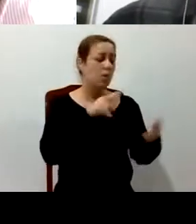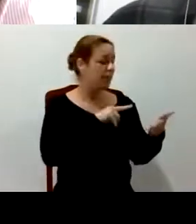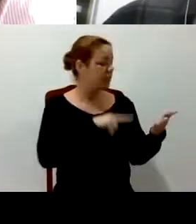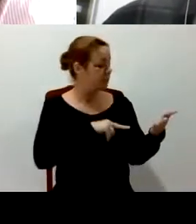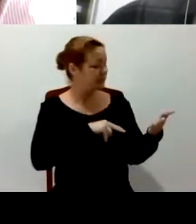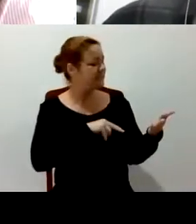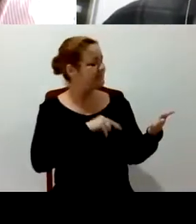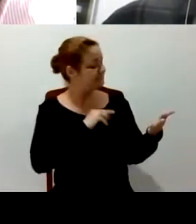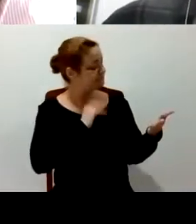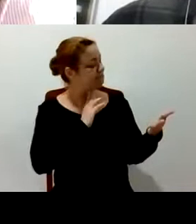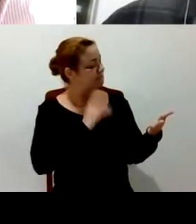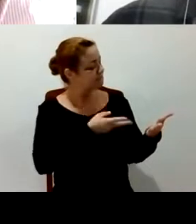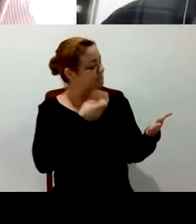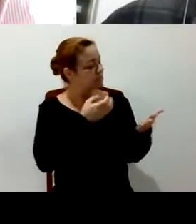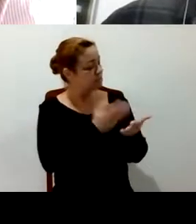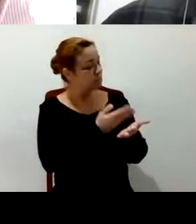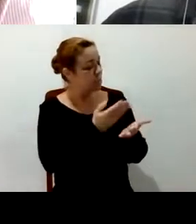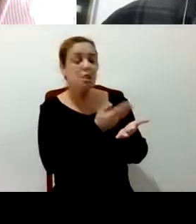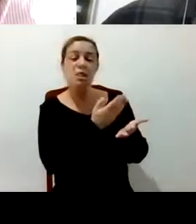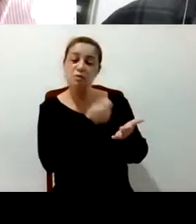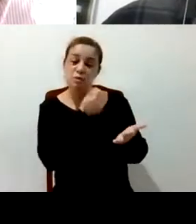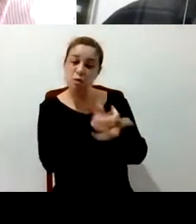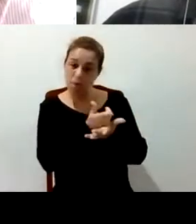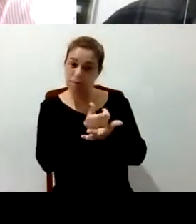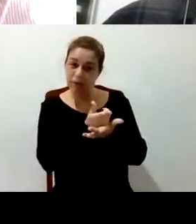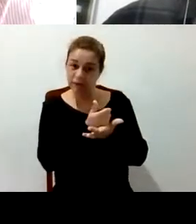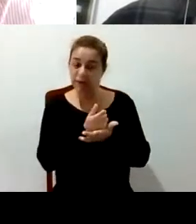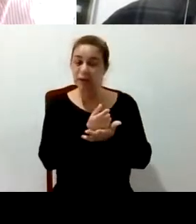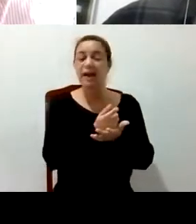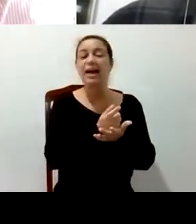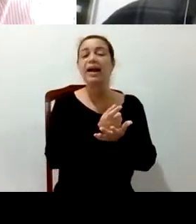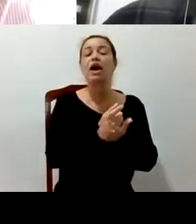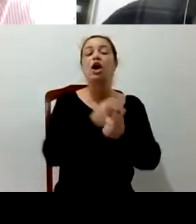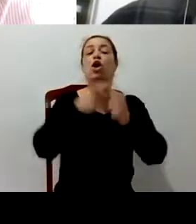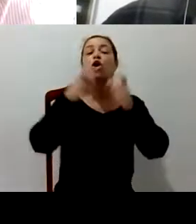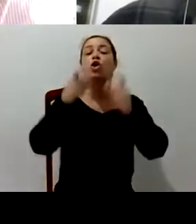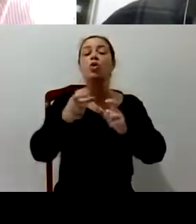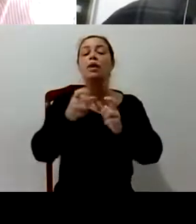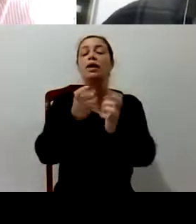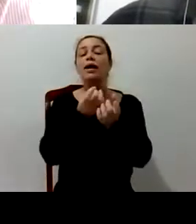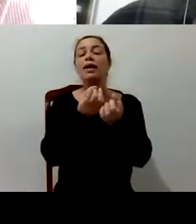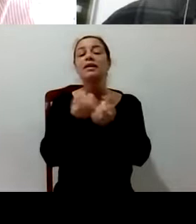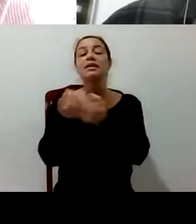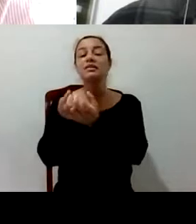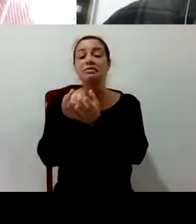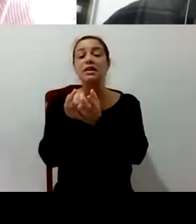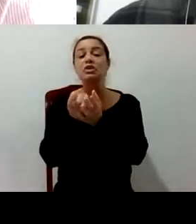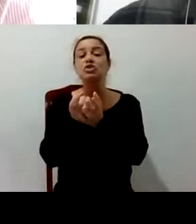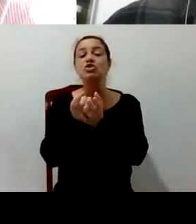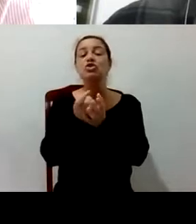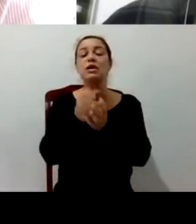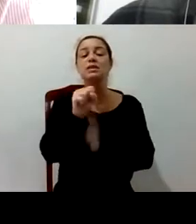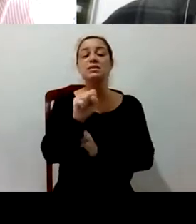recentemente que eu adquiri os livros, a gente consegue comprar no Sebos, é uma fácil aquisição no Sebos,